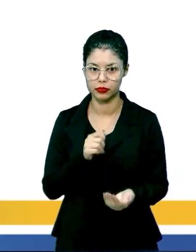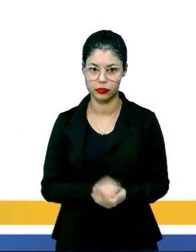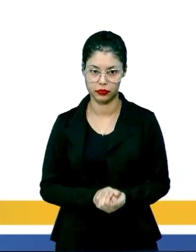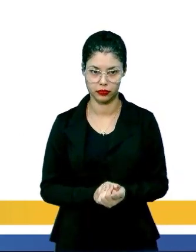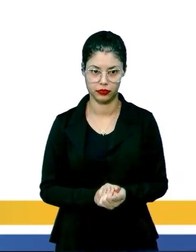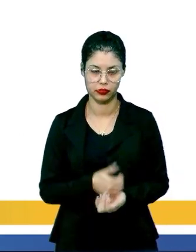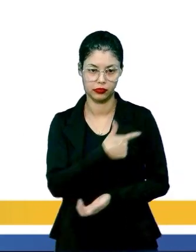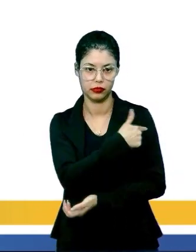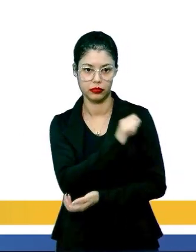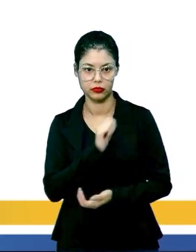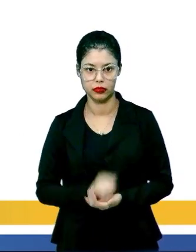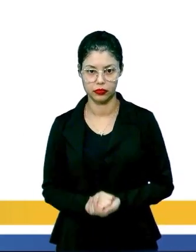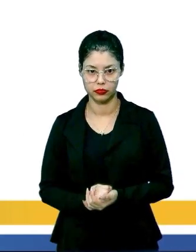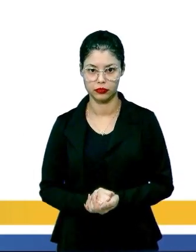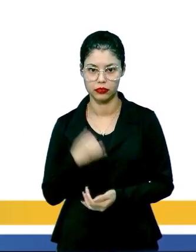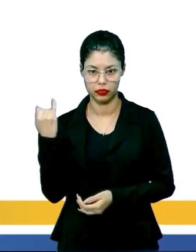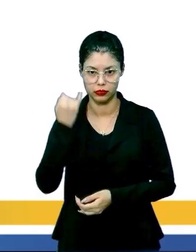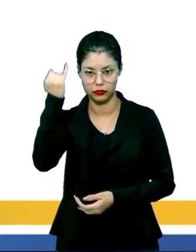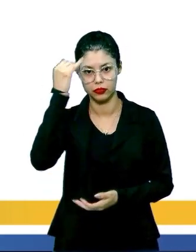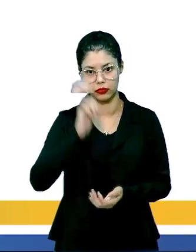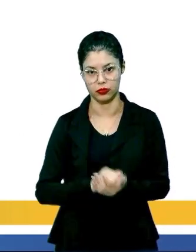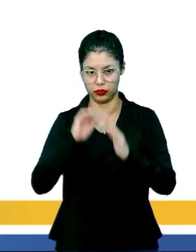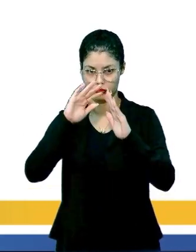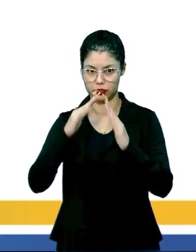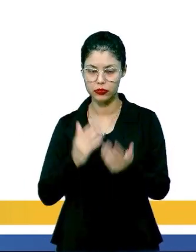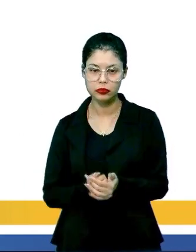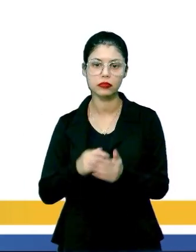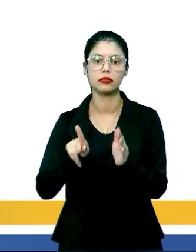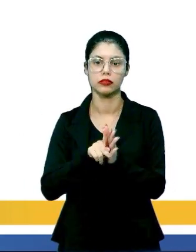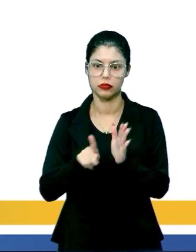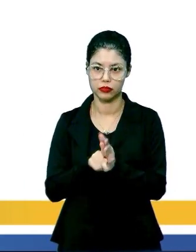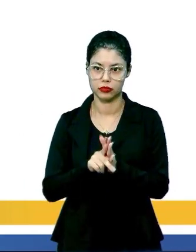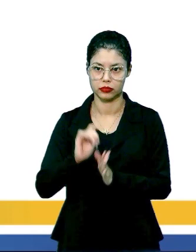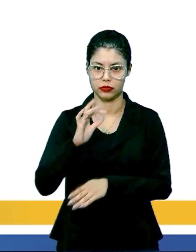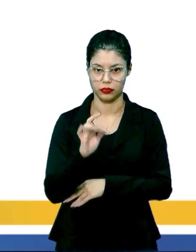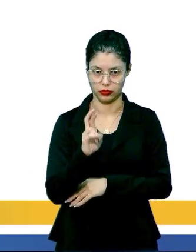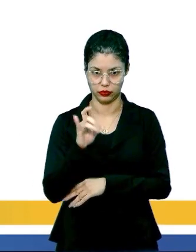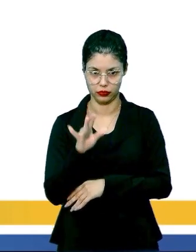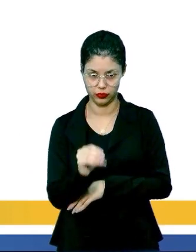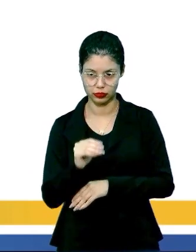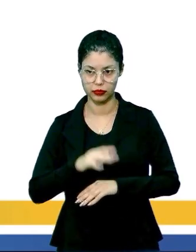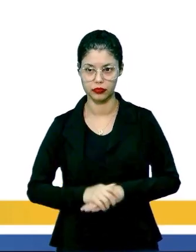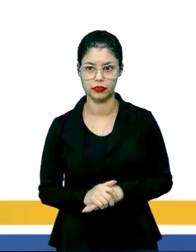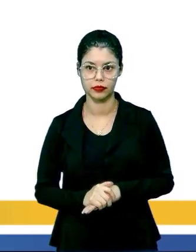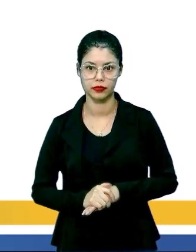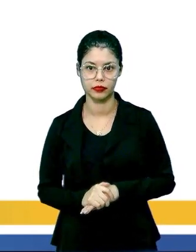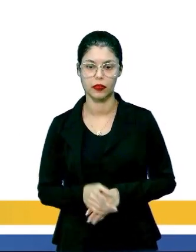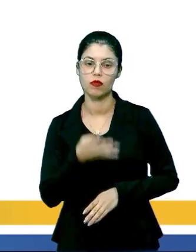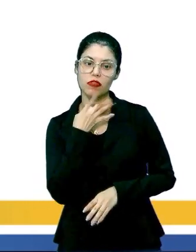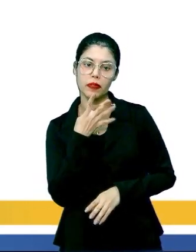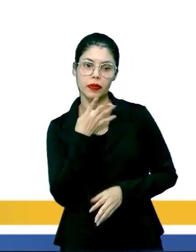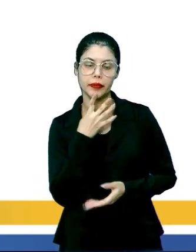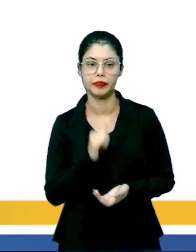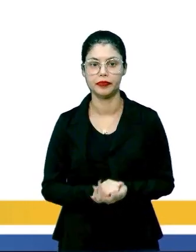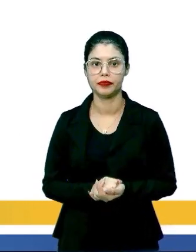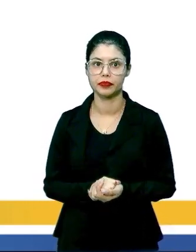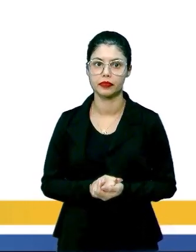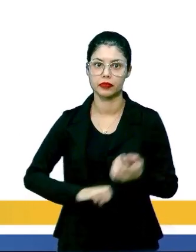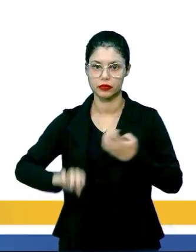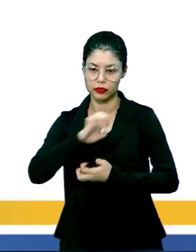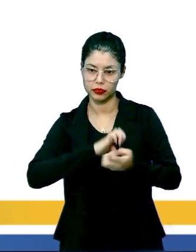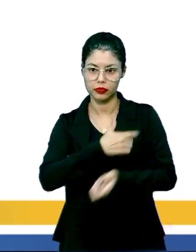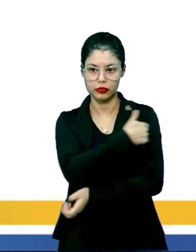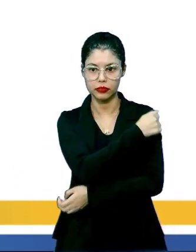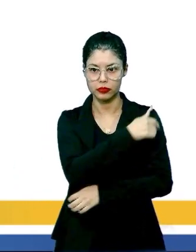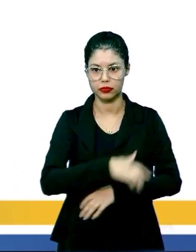à vacinação da varíola, principalmente pelos moradores dos cortiços. Por isso que ela é conhecida como revolta